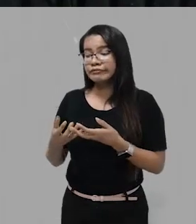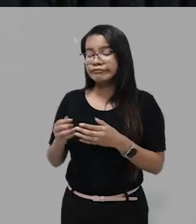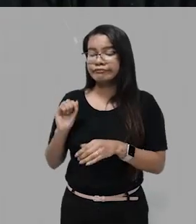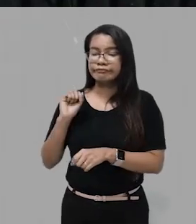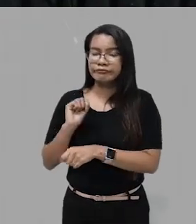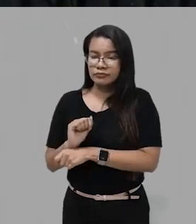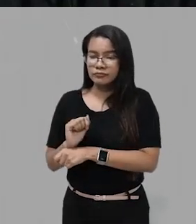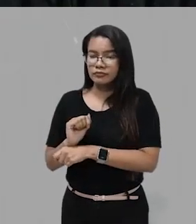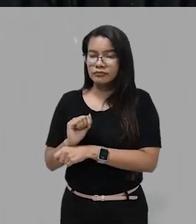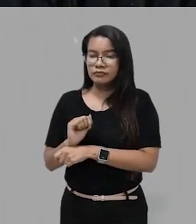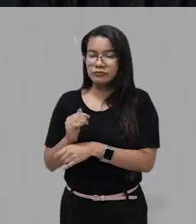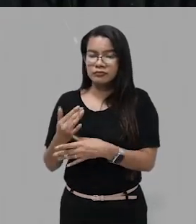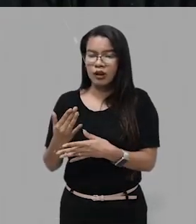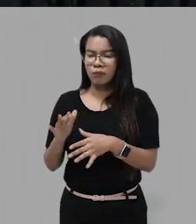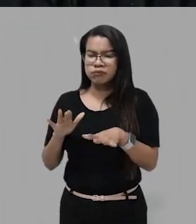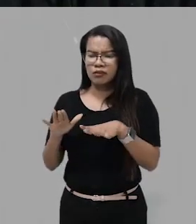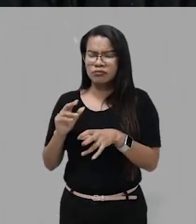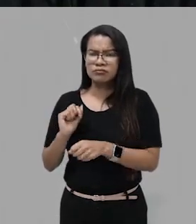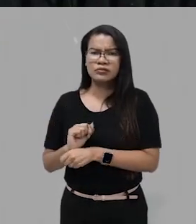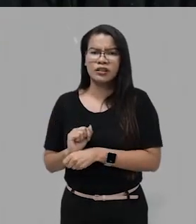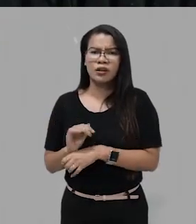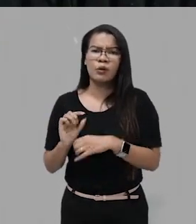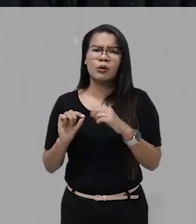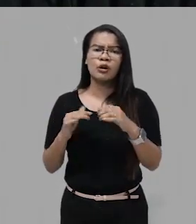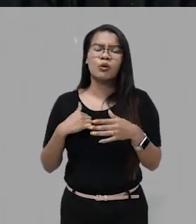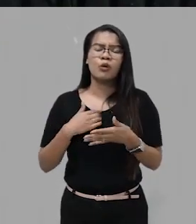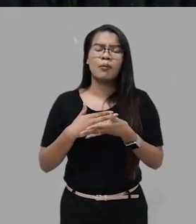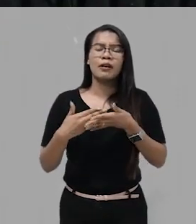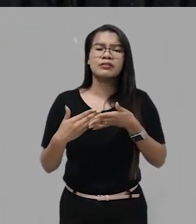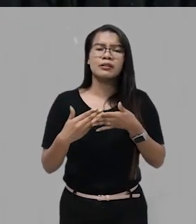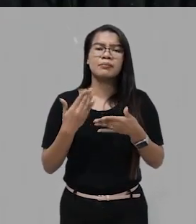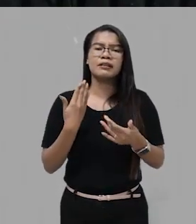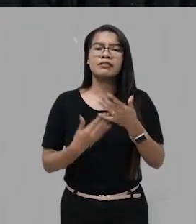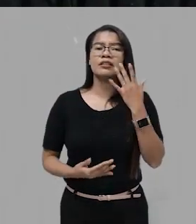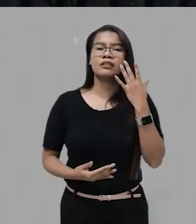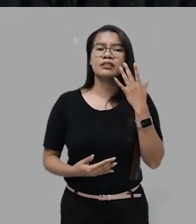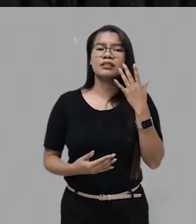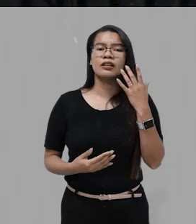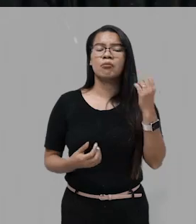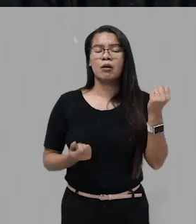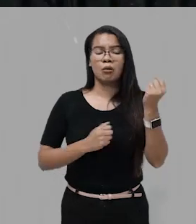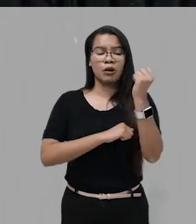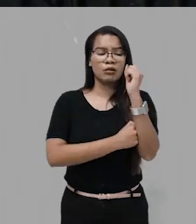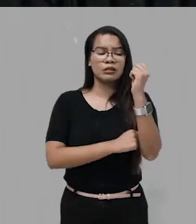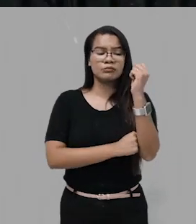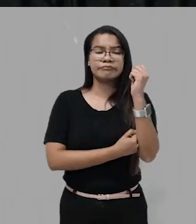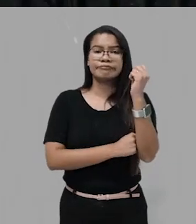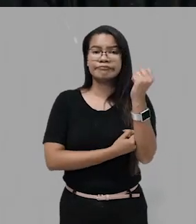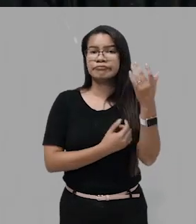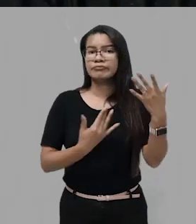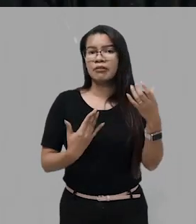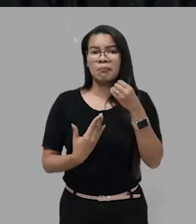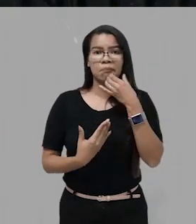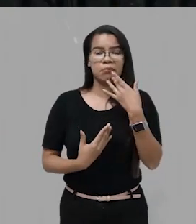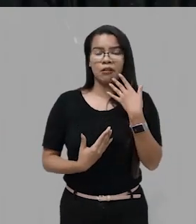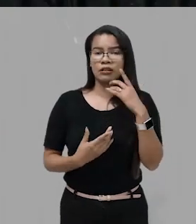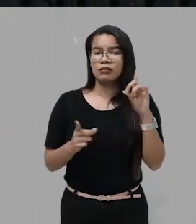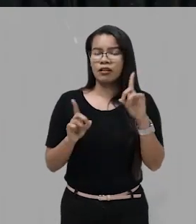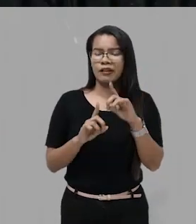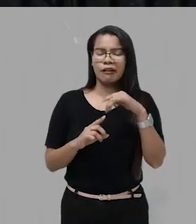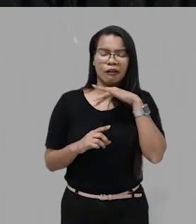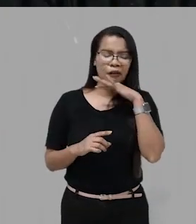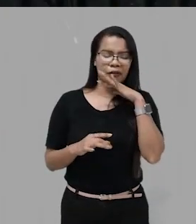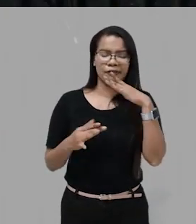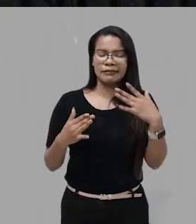não me movimento, obviamente que eu vou começar a perder o quê? Eu não vou adquirir o quê? Uma boa coordenação motora. Aquele indivíduo